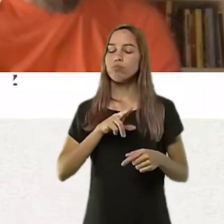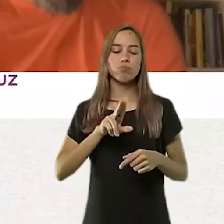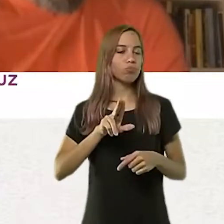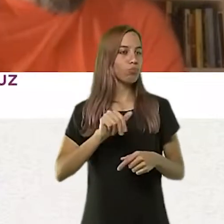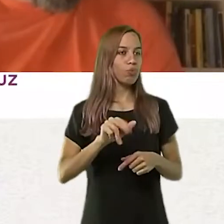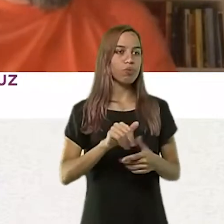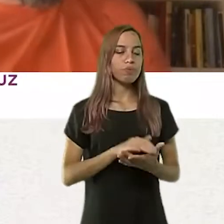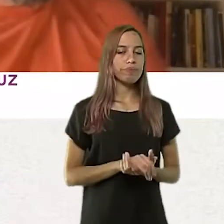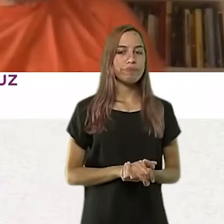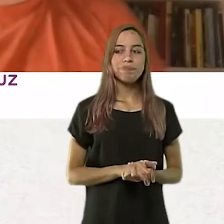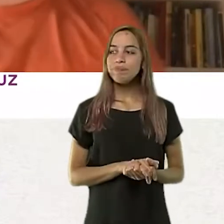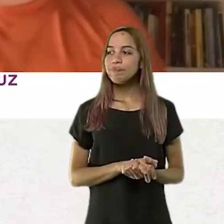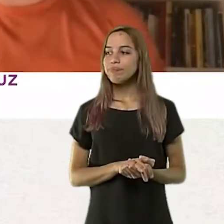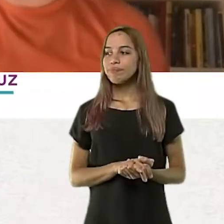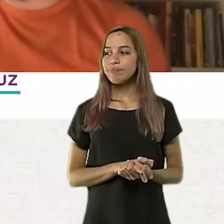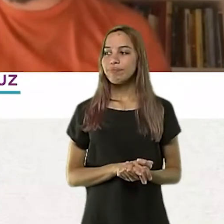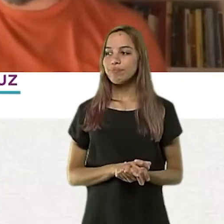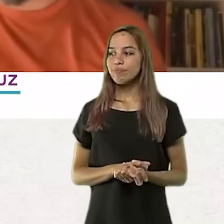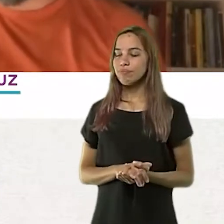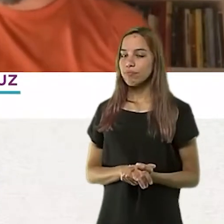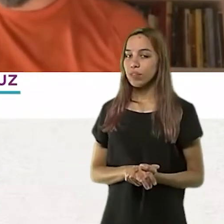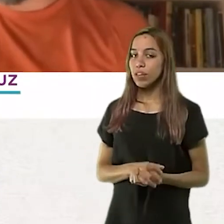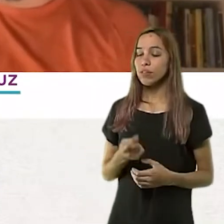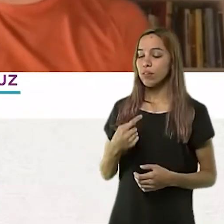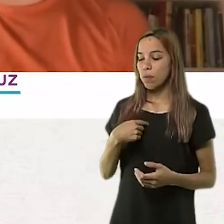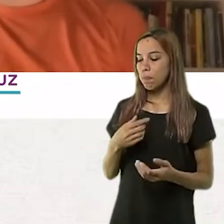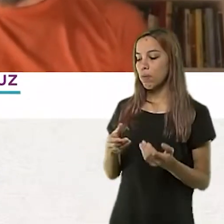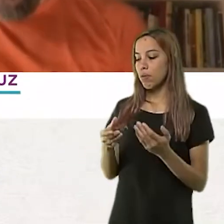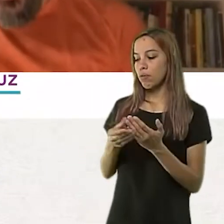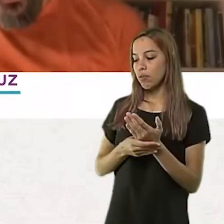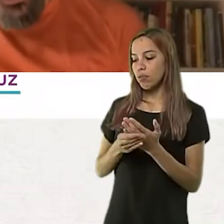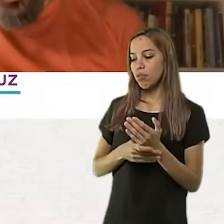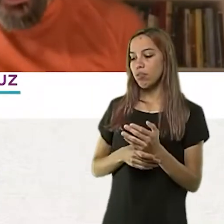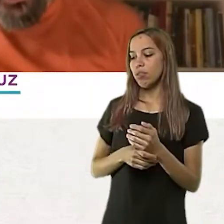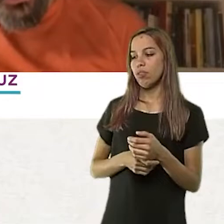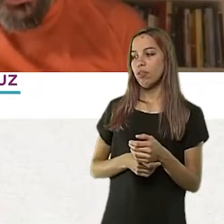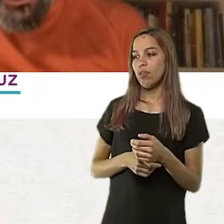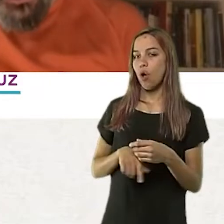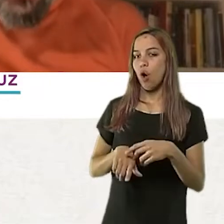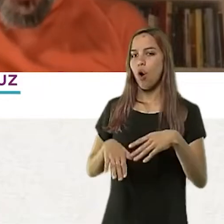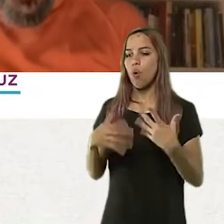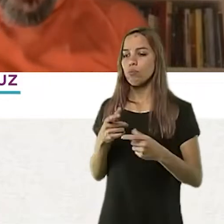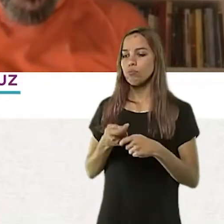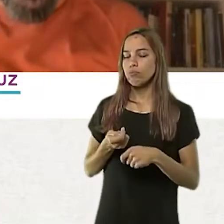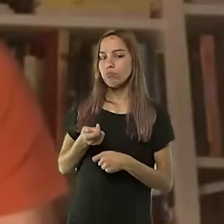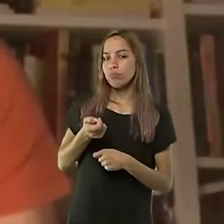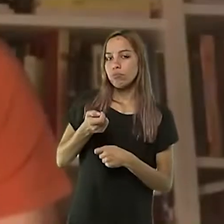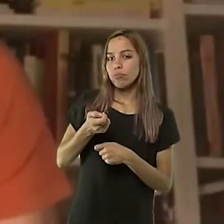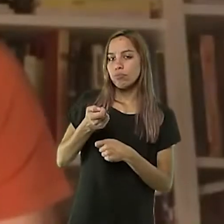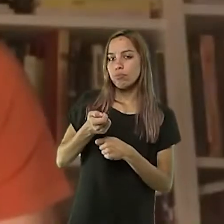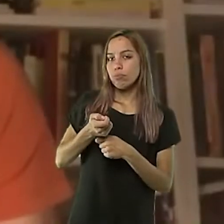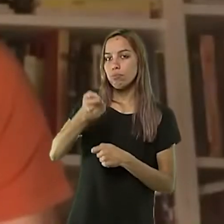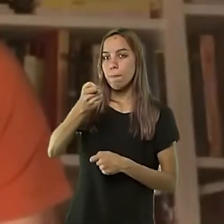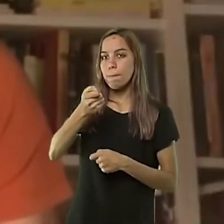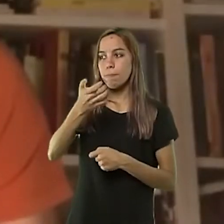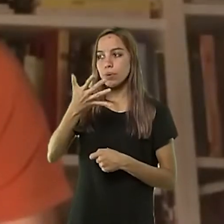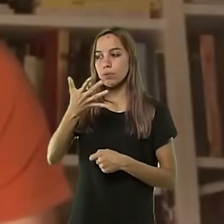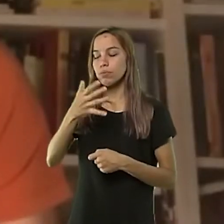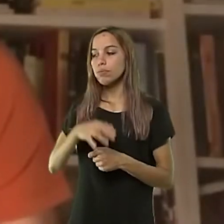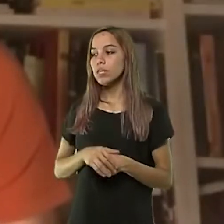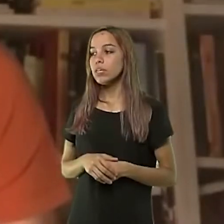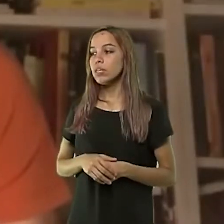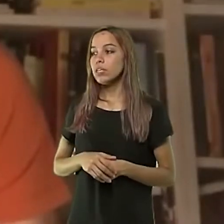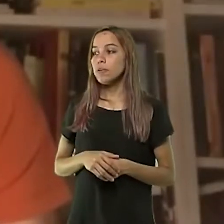Sim, o Para Onde Vão os Guarda-Chuvas é o meu romance mais extenso, com mais páginas, e é normalmente o